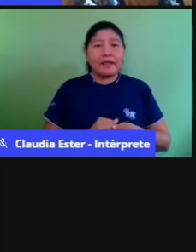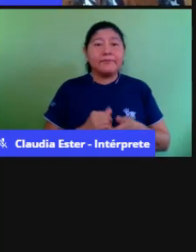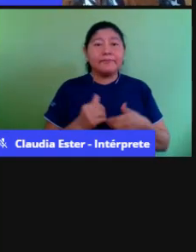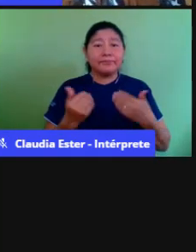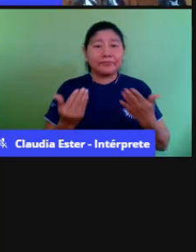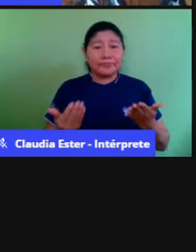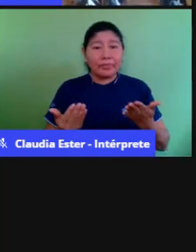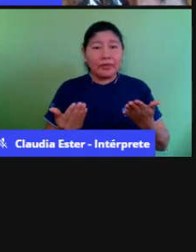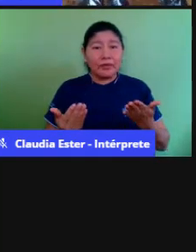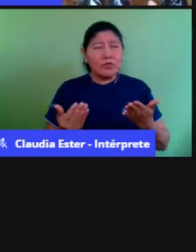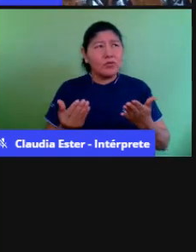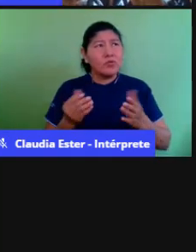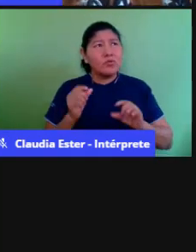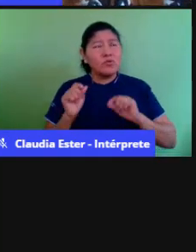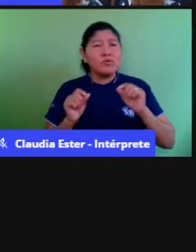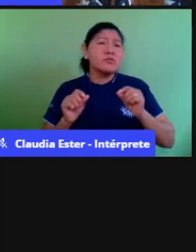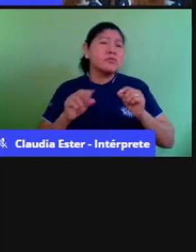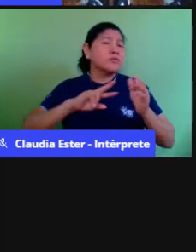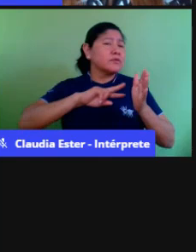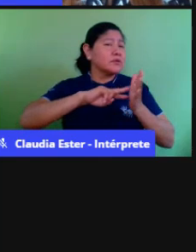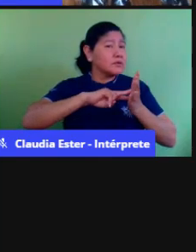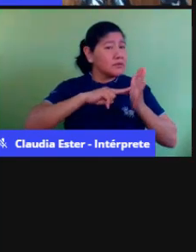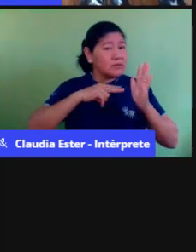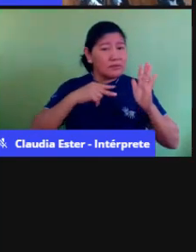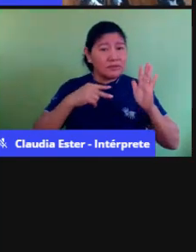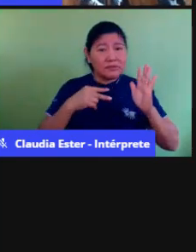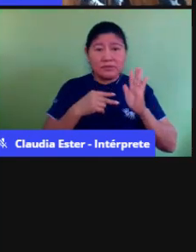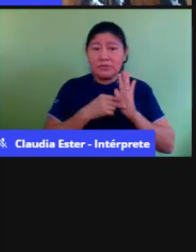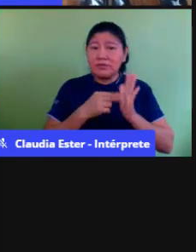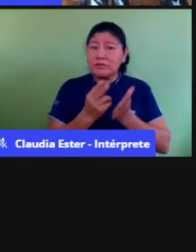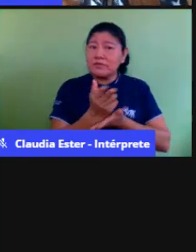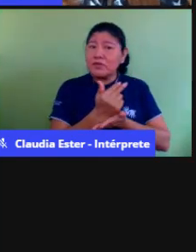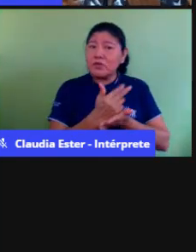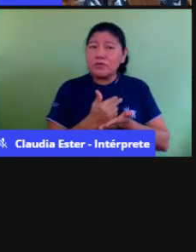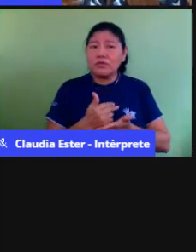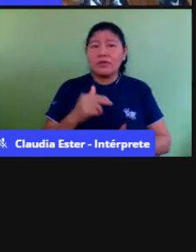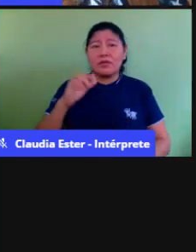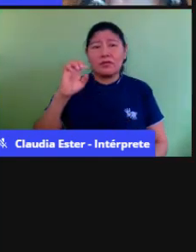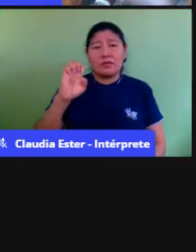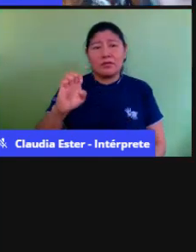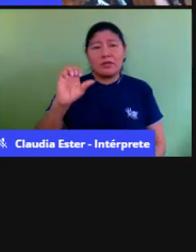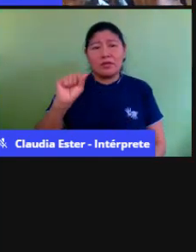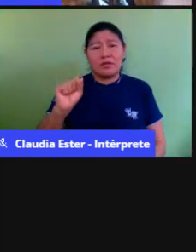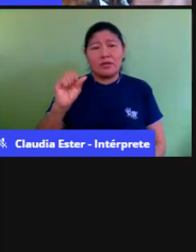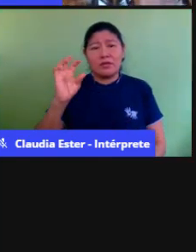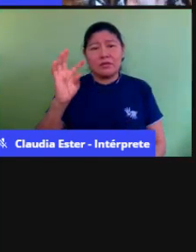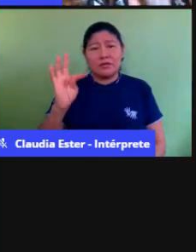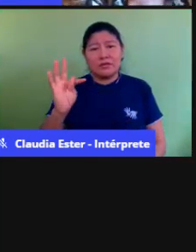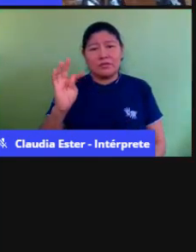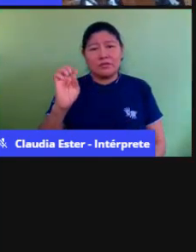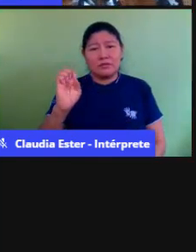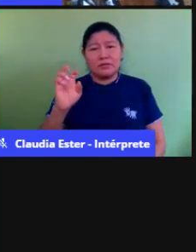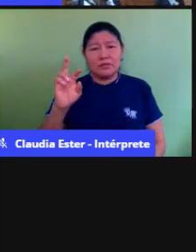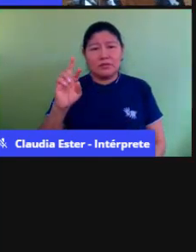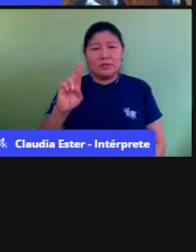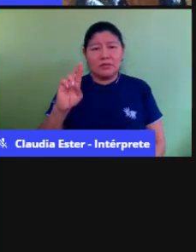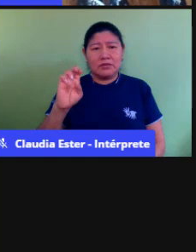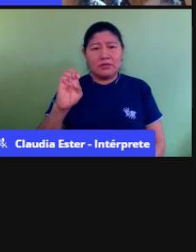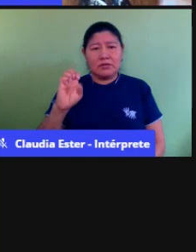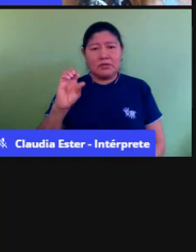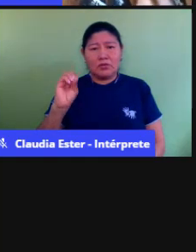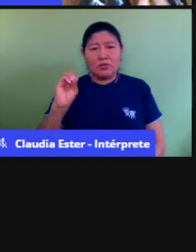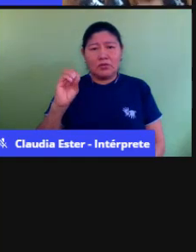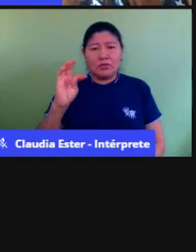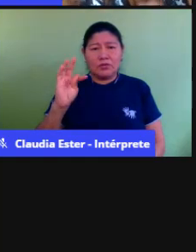Então, o que vem a ser o desenho estereotipado? Em poucas e simples palavras,